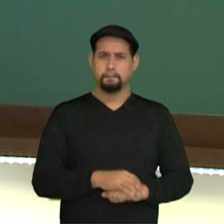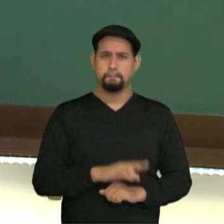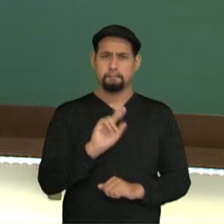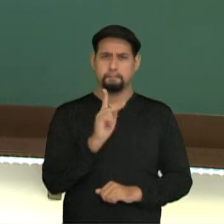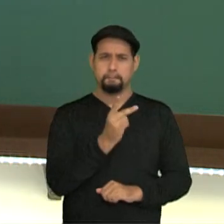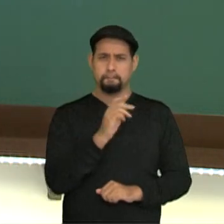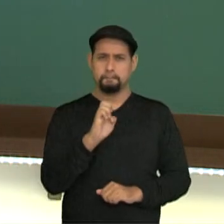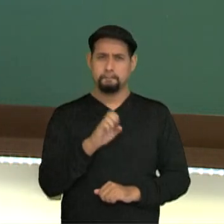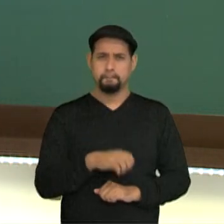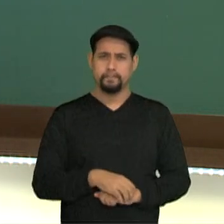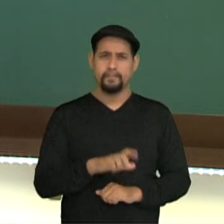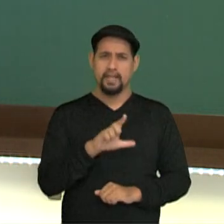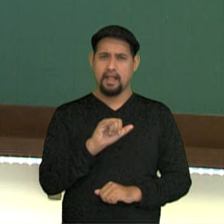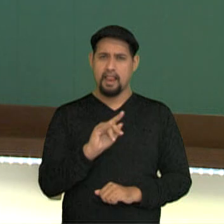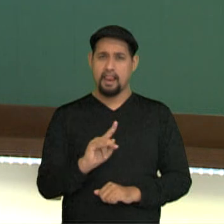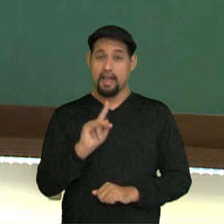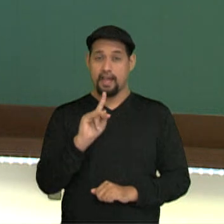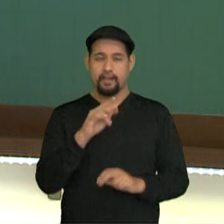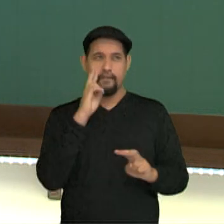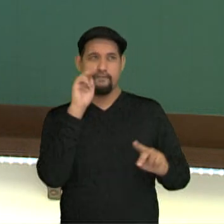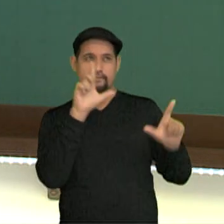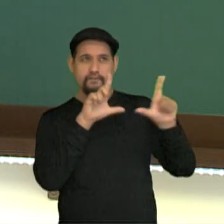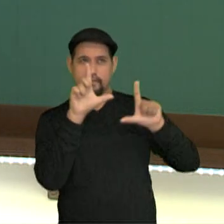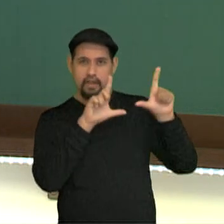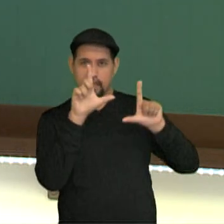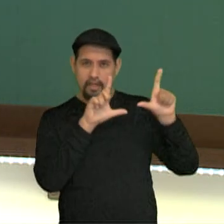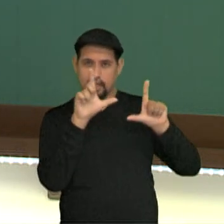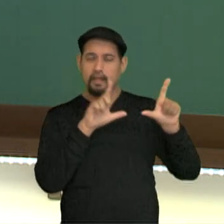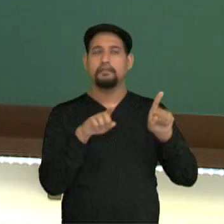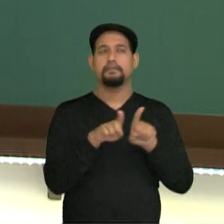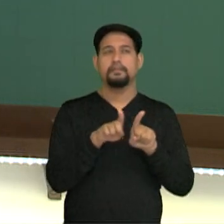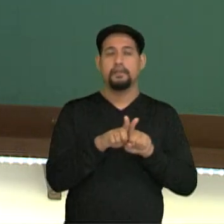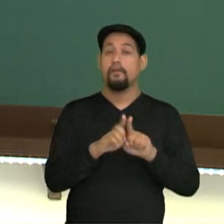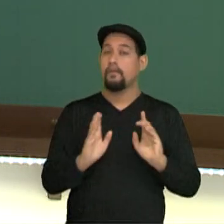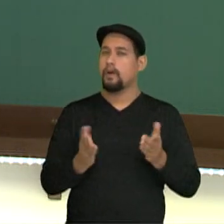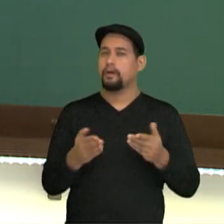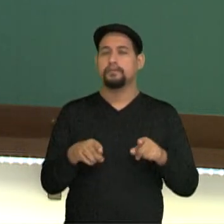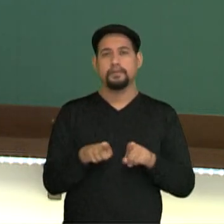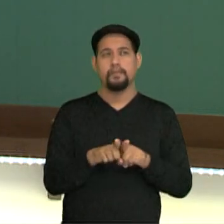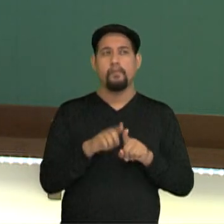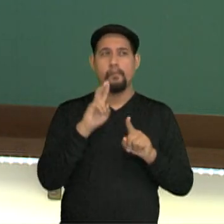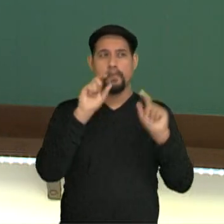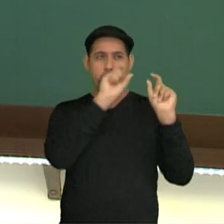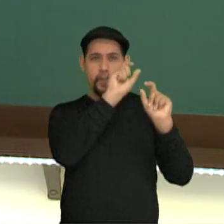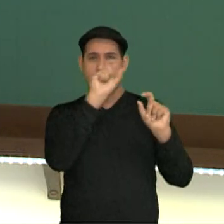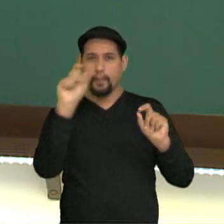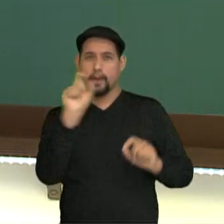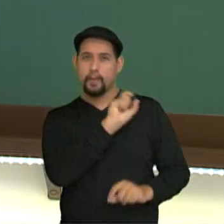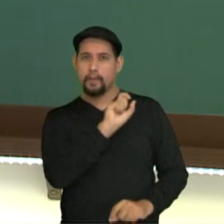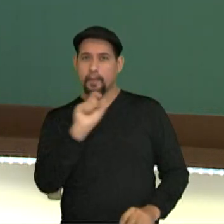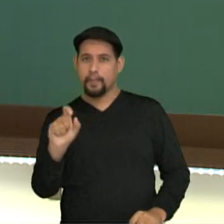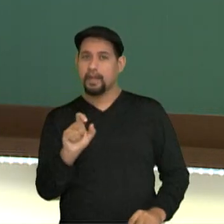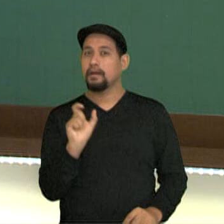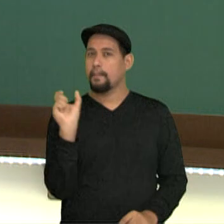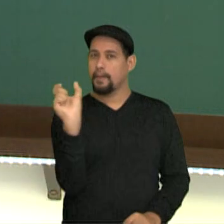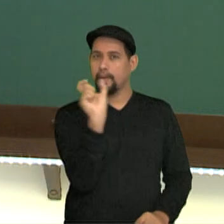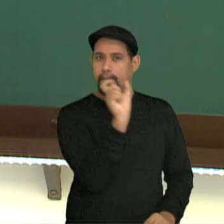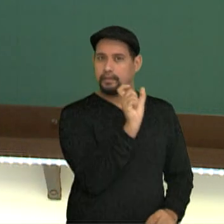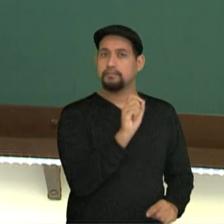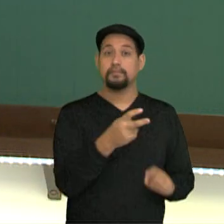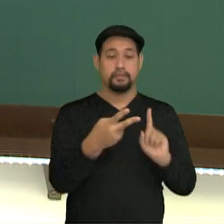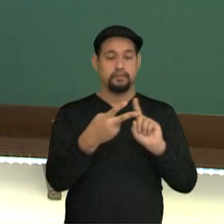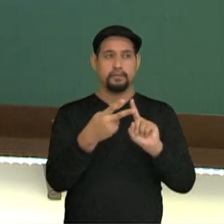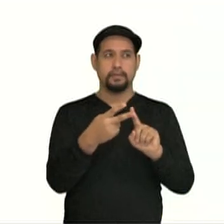like watching TV, but he not watch at the moment because he sleep. Na primeira. Né? E na